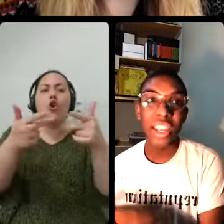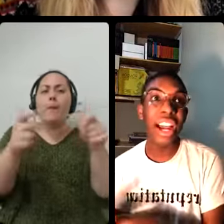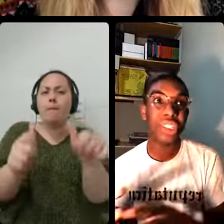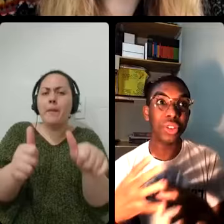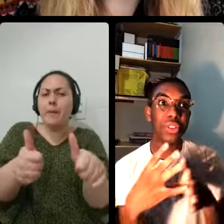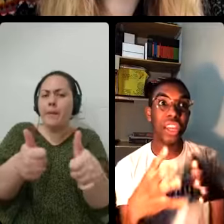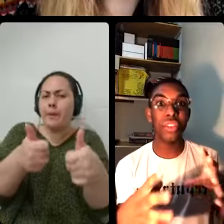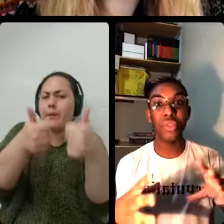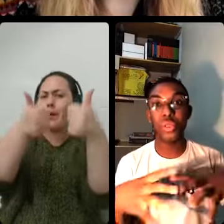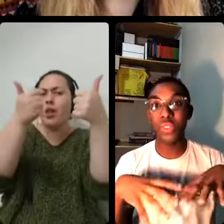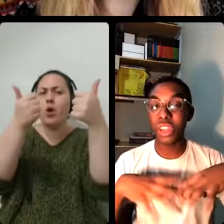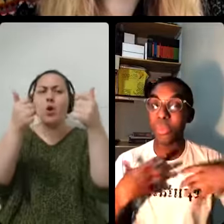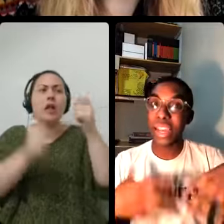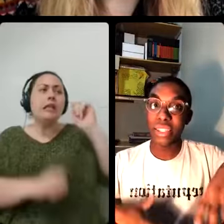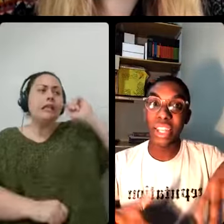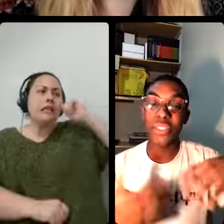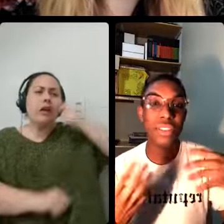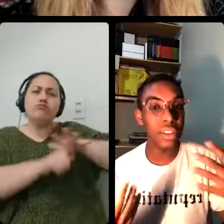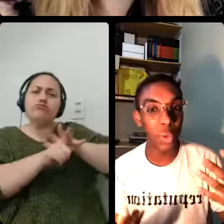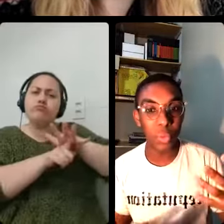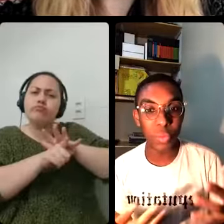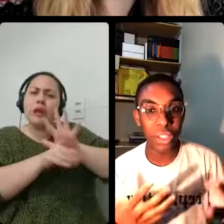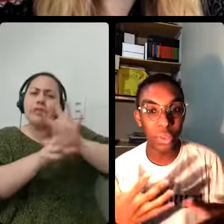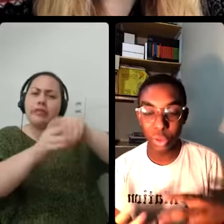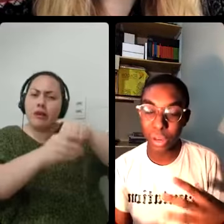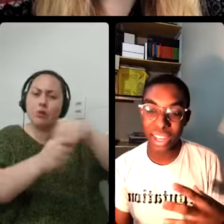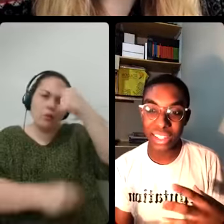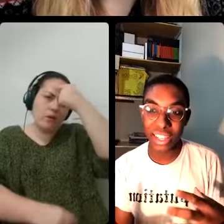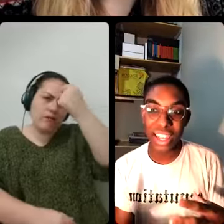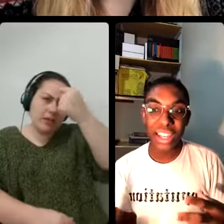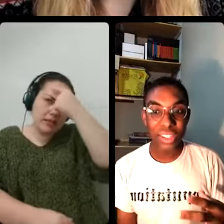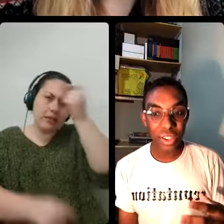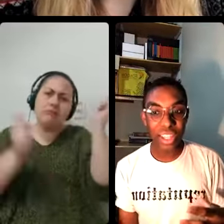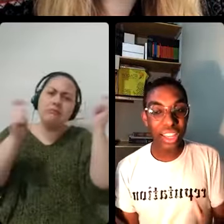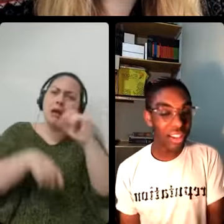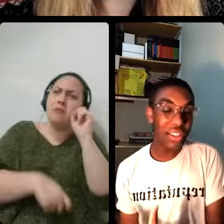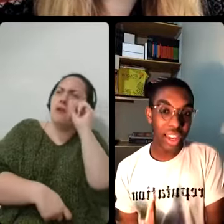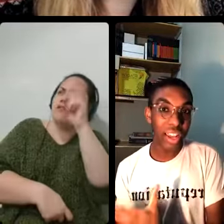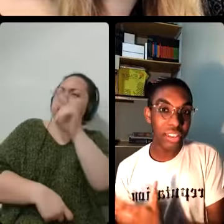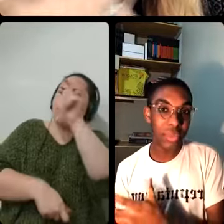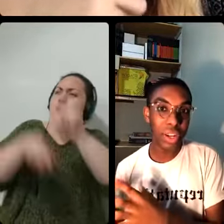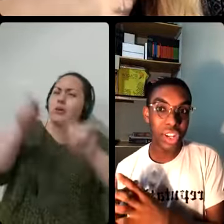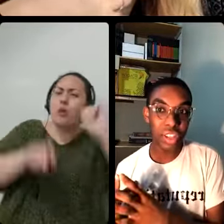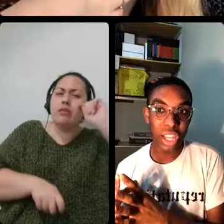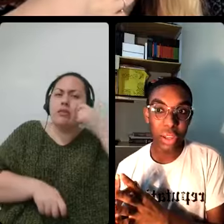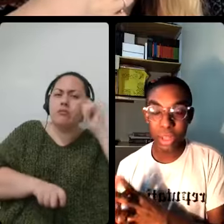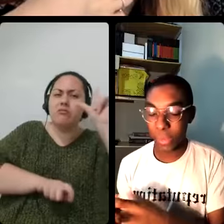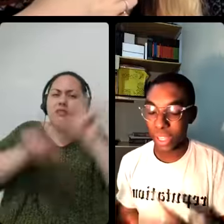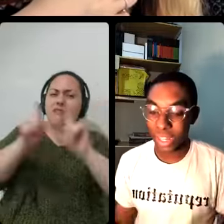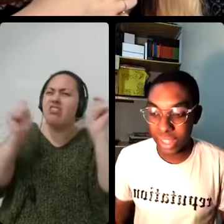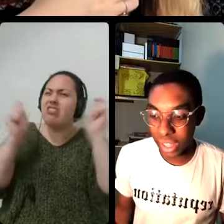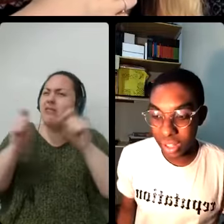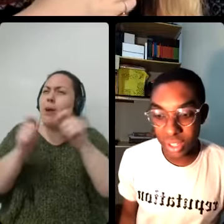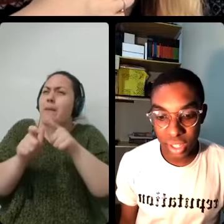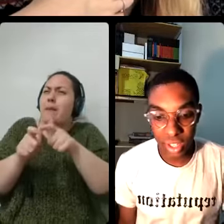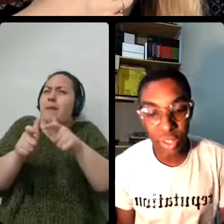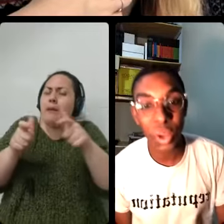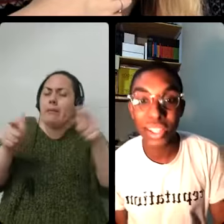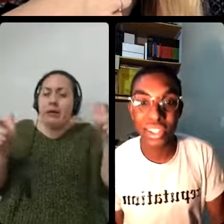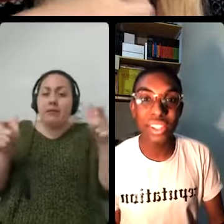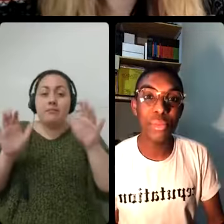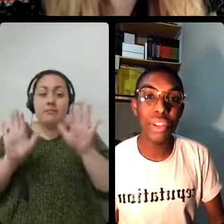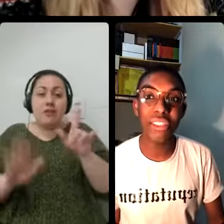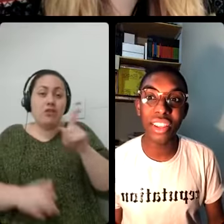universidade, a gente consegue nos ver mais na televisão e tudo mais. Só que ele dizendo pra gente, né? Ele é psicanalista, ele dizia